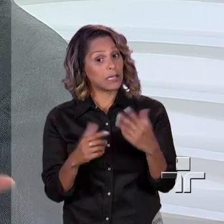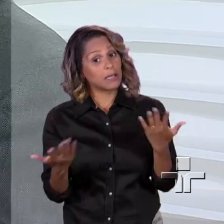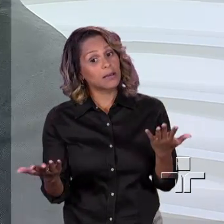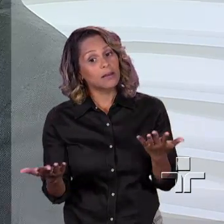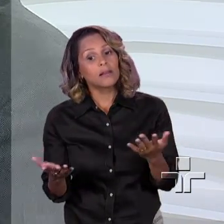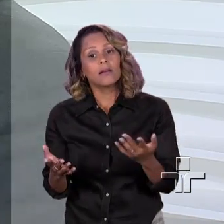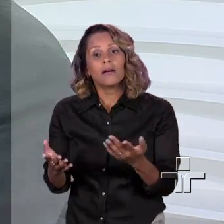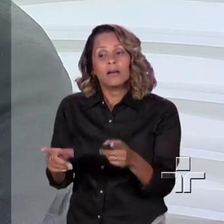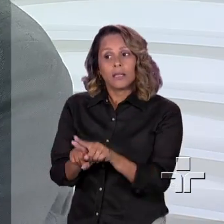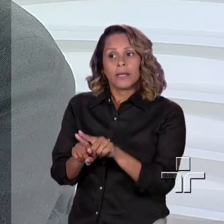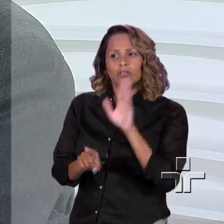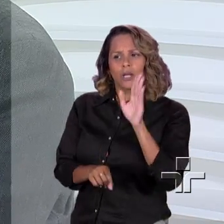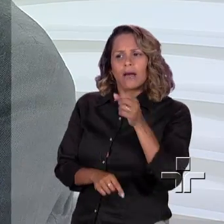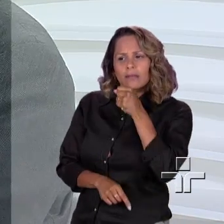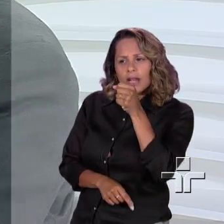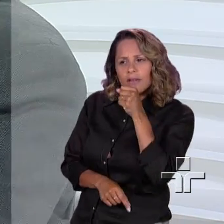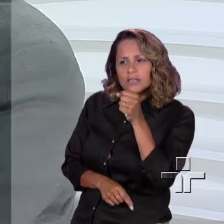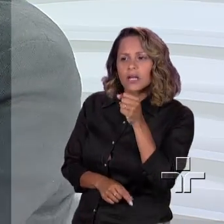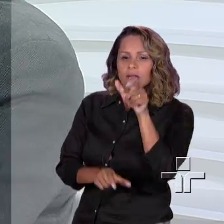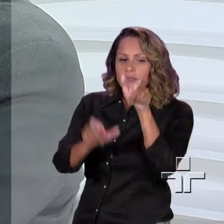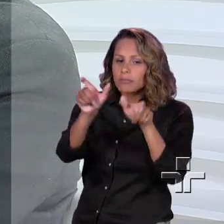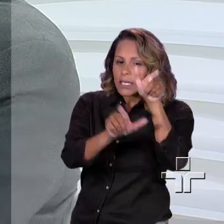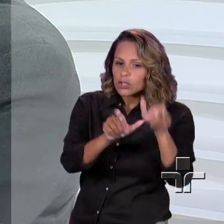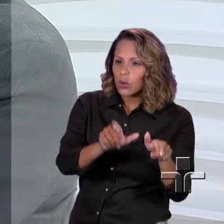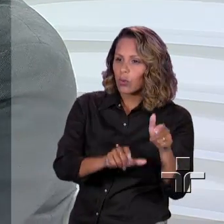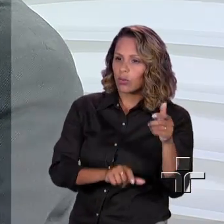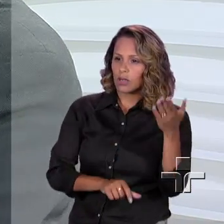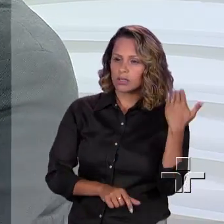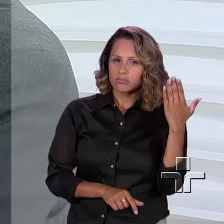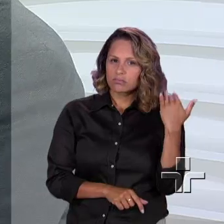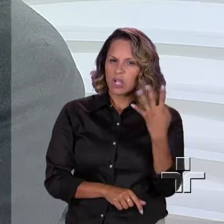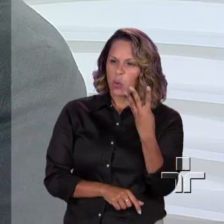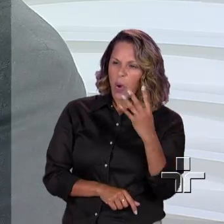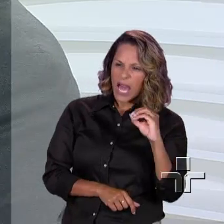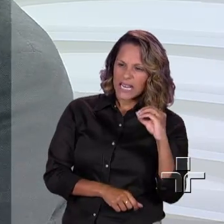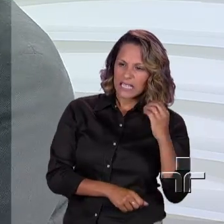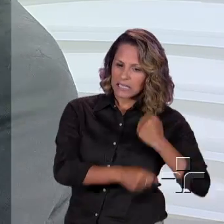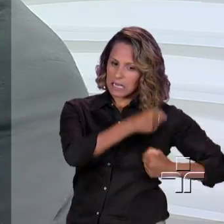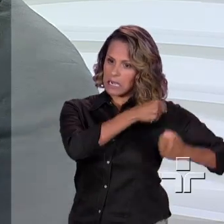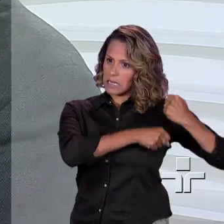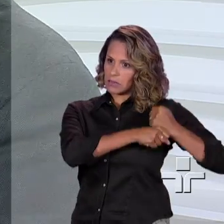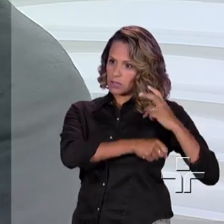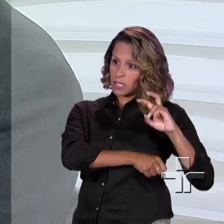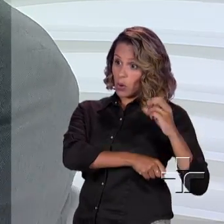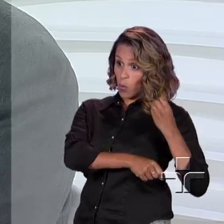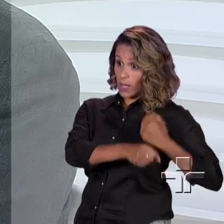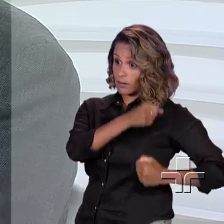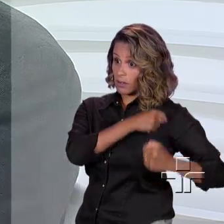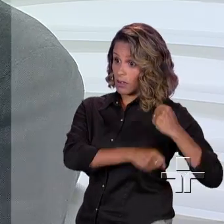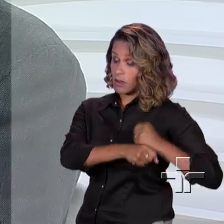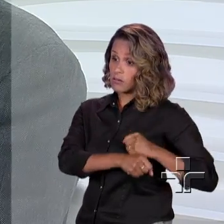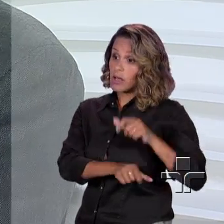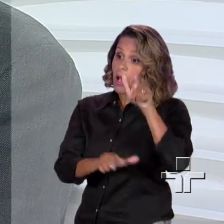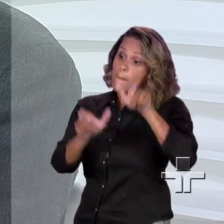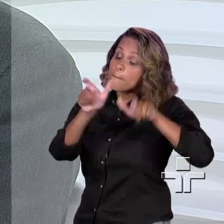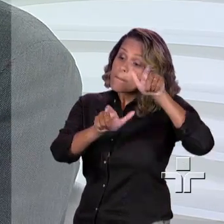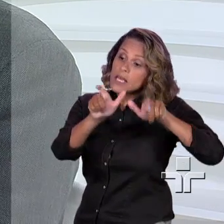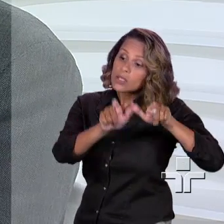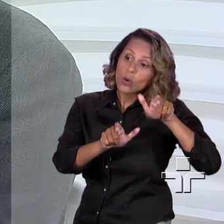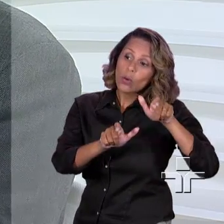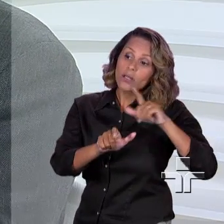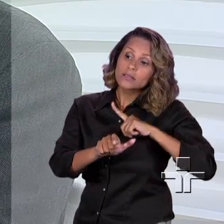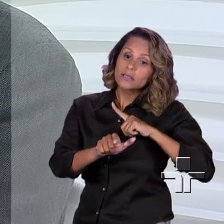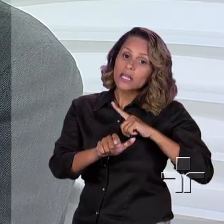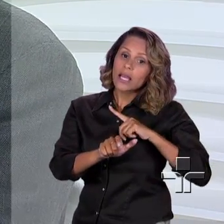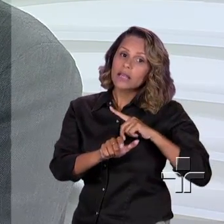anos atrás, 50 anos atrás, eles podem ter uma leitura bem diferente do que foi aquela realidade. Então, como historiador,